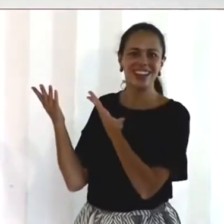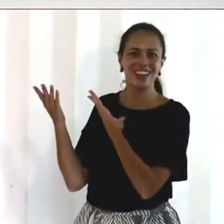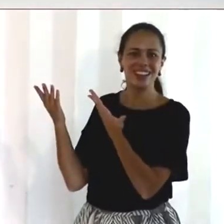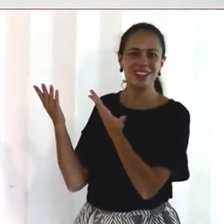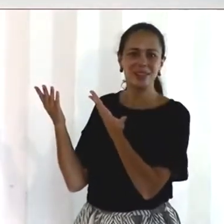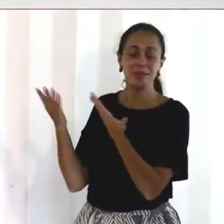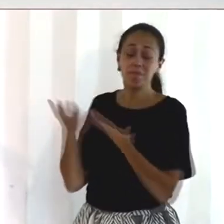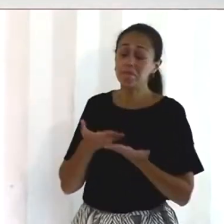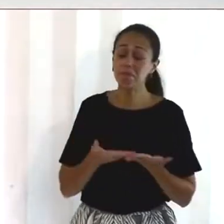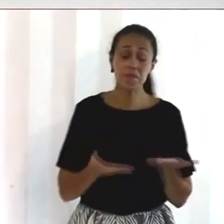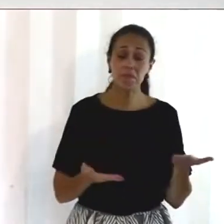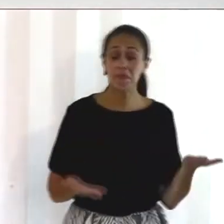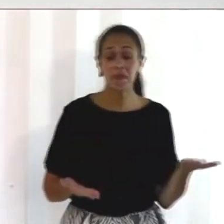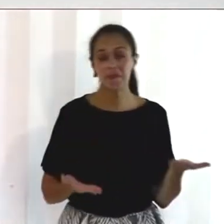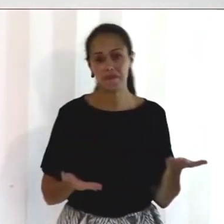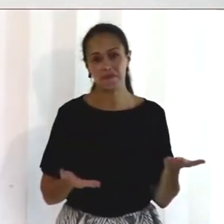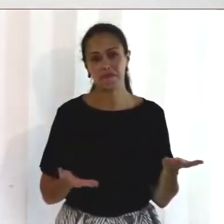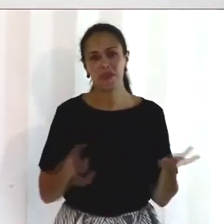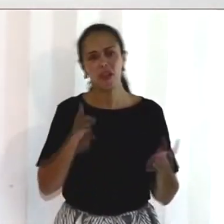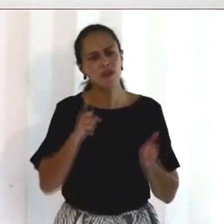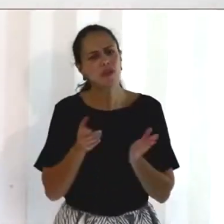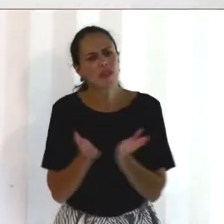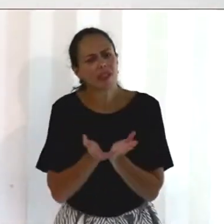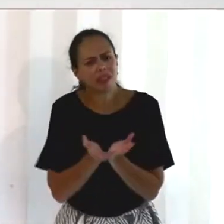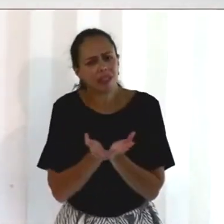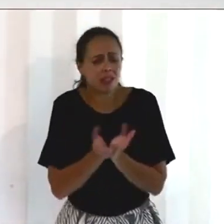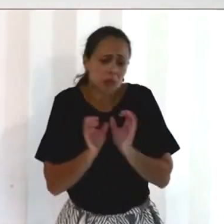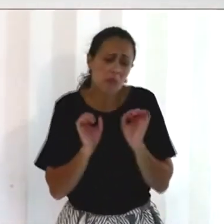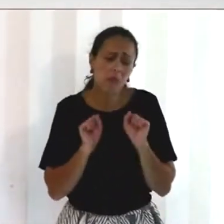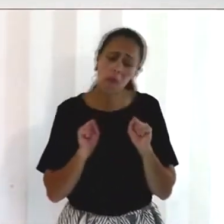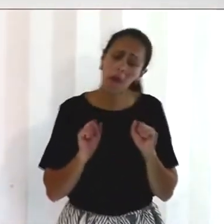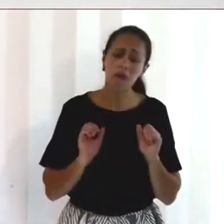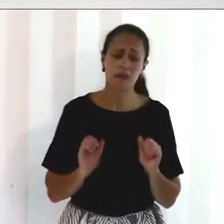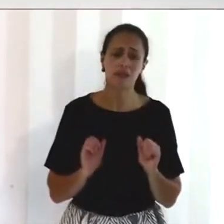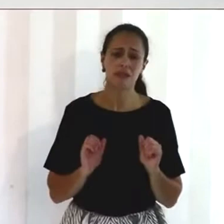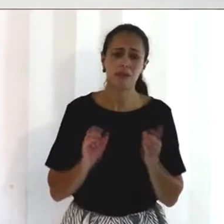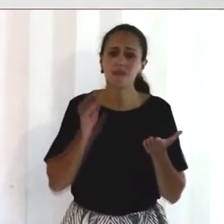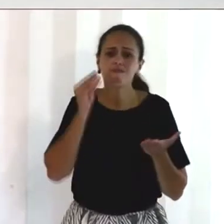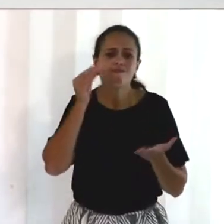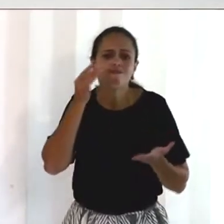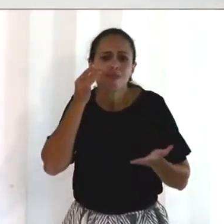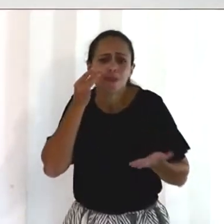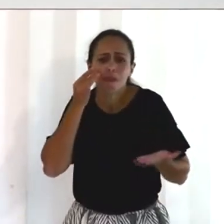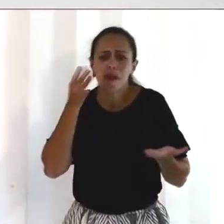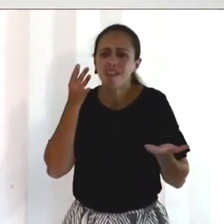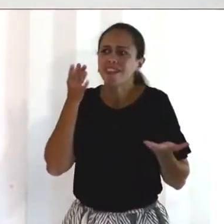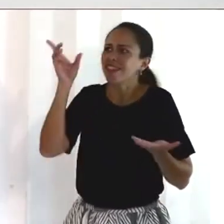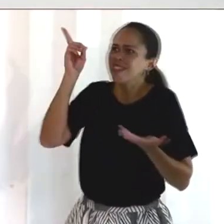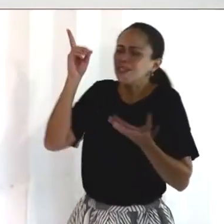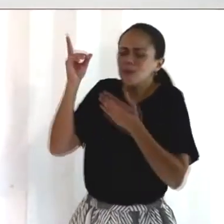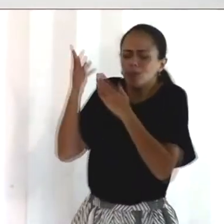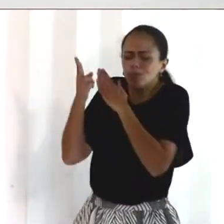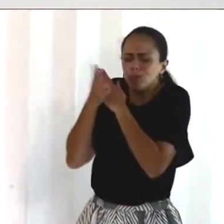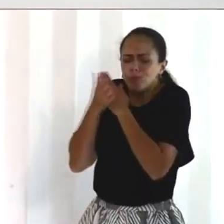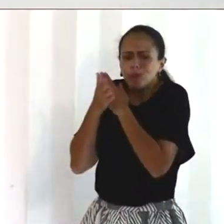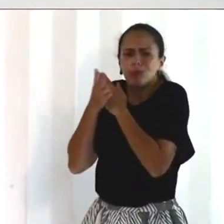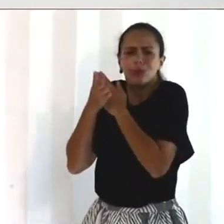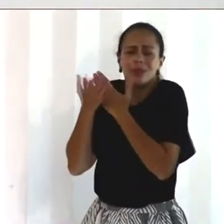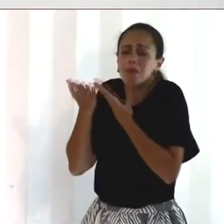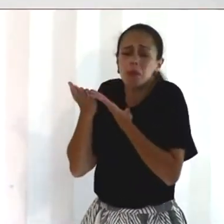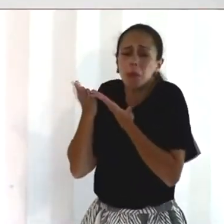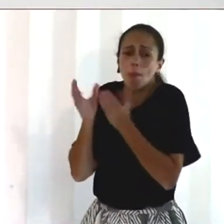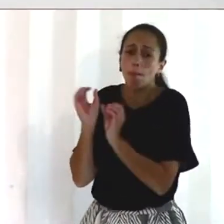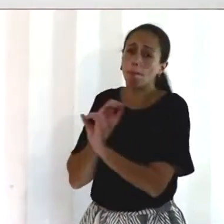um cristão, ele pode ser até mesmo um cristão histórico, mas não tem como ele experimentar a bem-aventurança bíblica, porque ele não